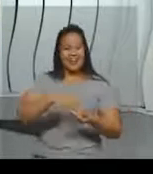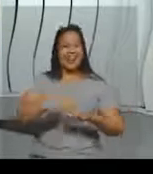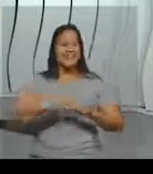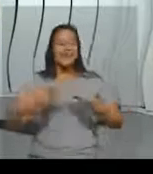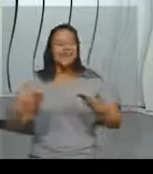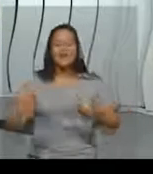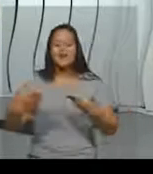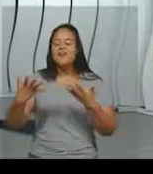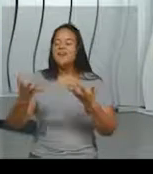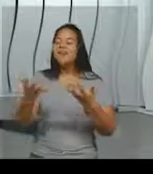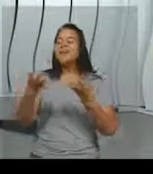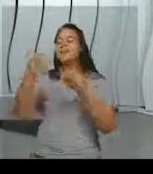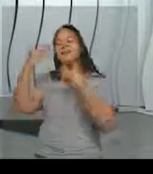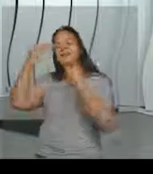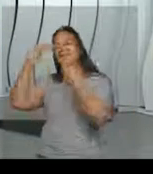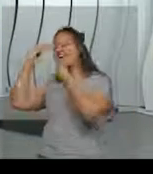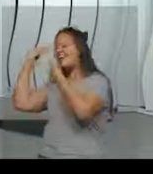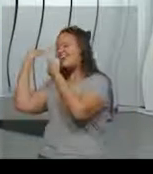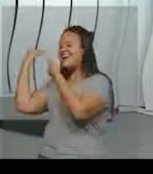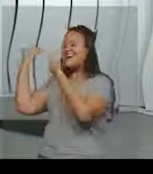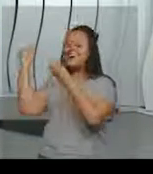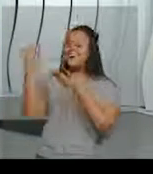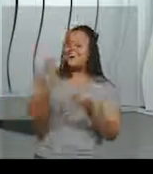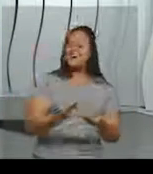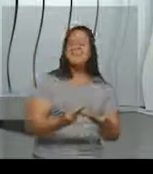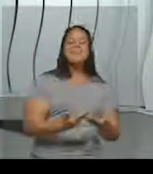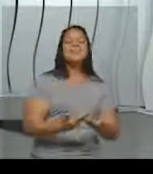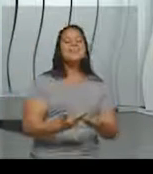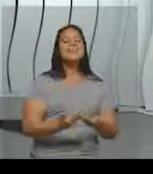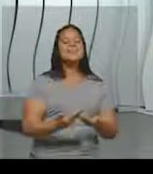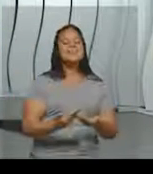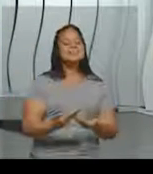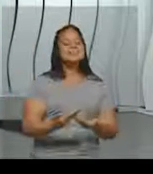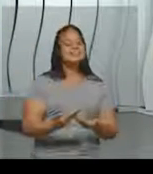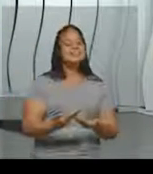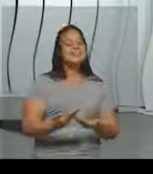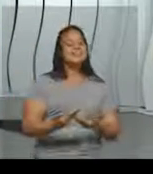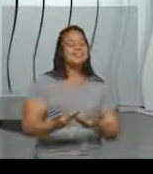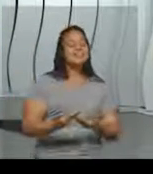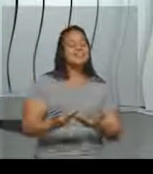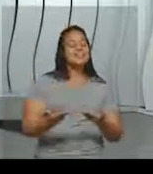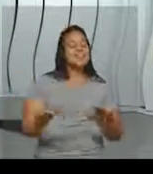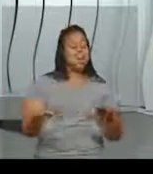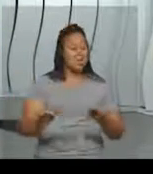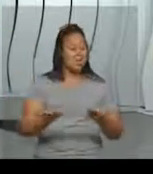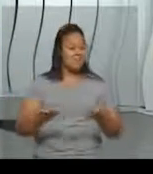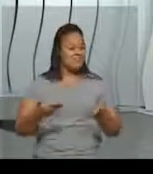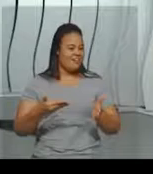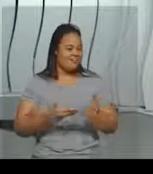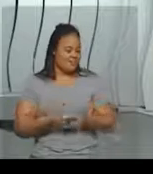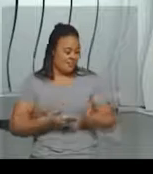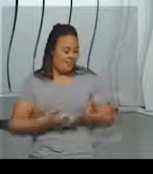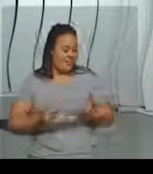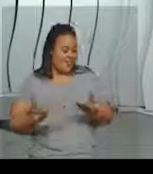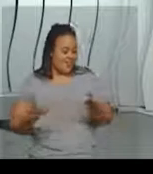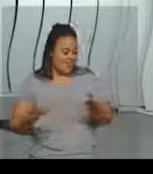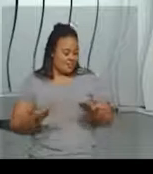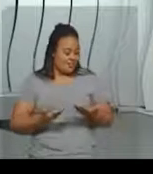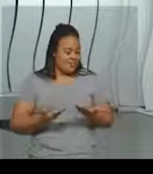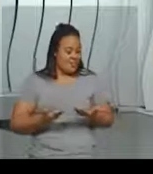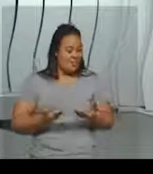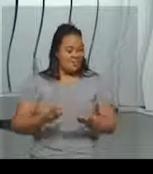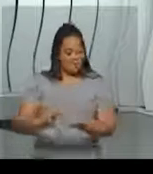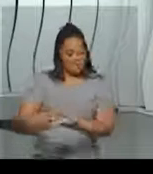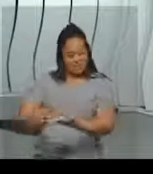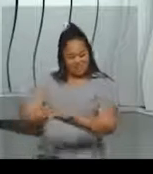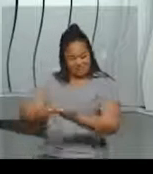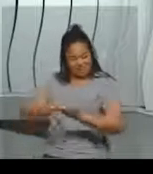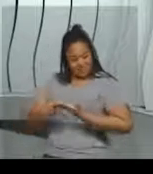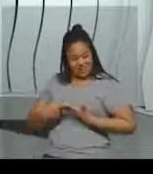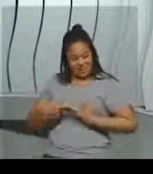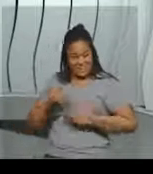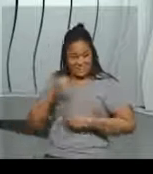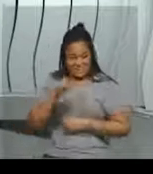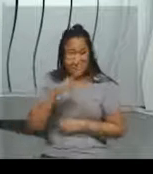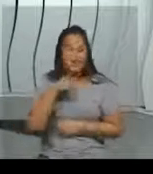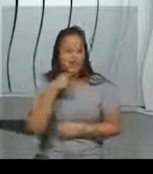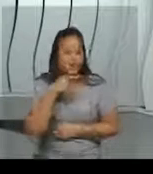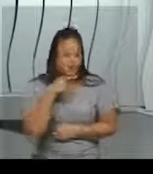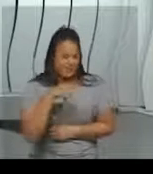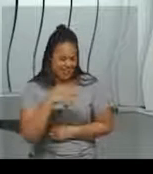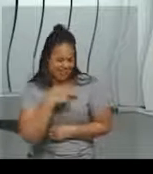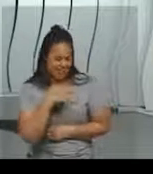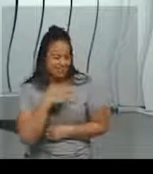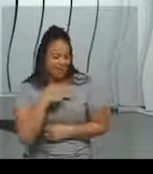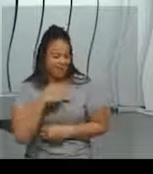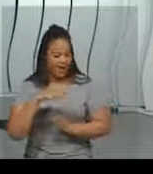quero agradecer você que esteve aqui com a gente nessa aula até agora. Vou convidar você para, se ficou alguma dúvida,